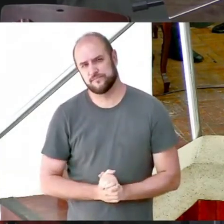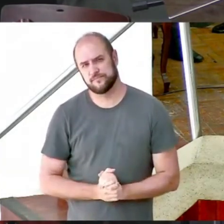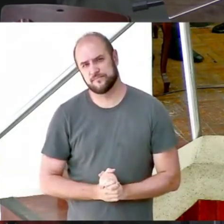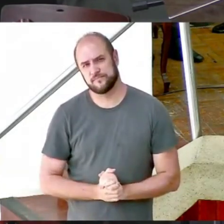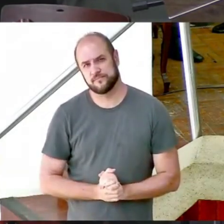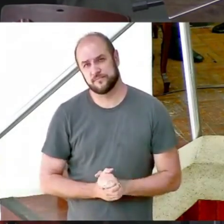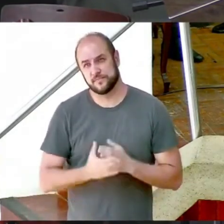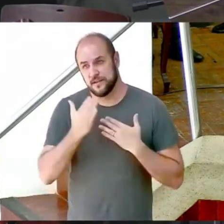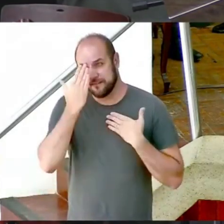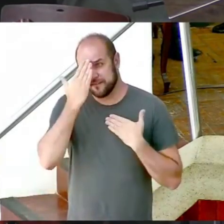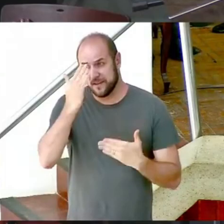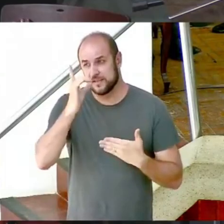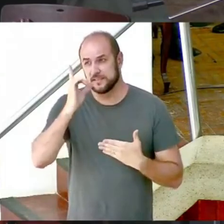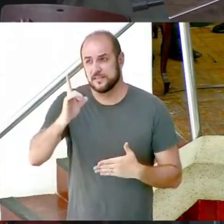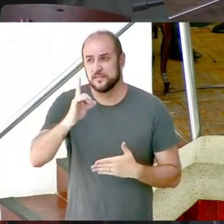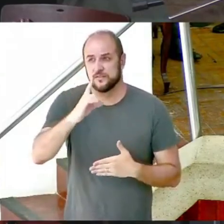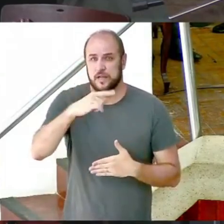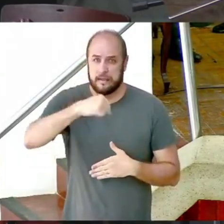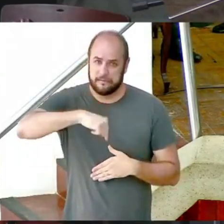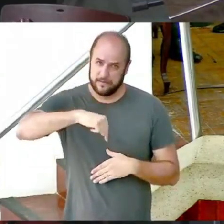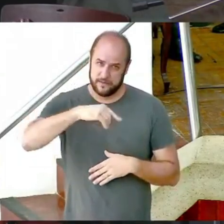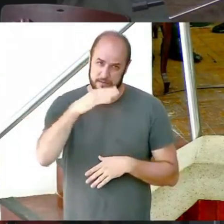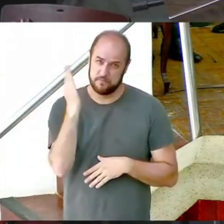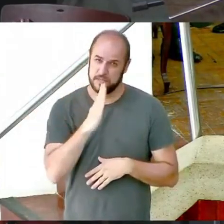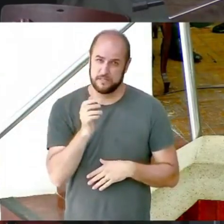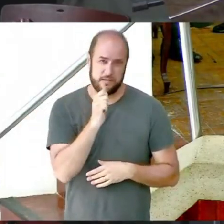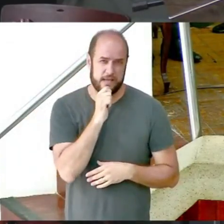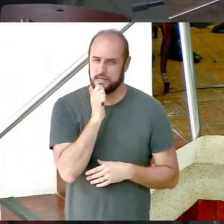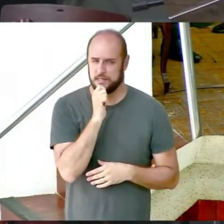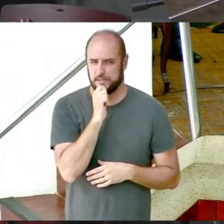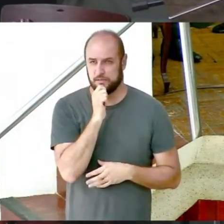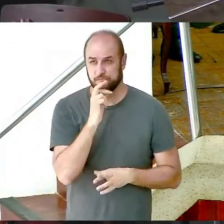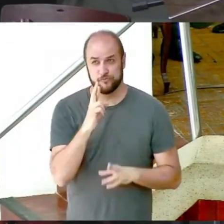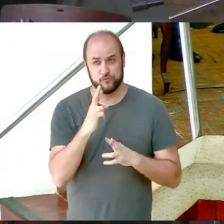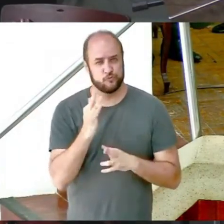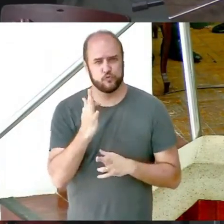Graças a Deus o nosso país ainda não é assim. Tomara que não seja assim.